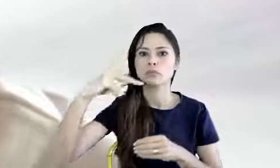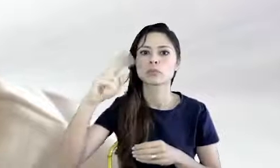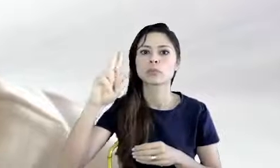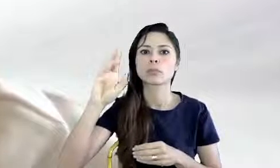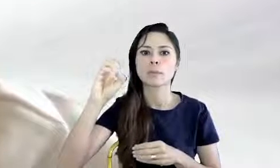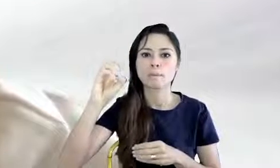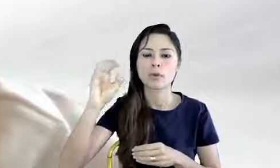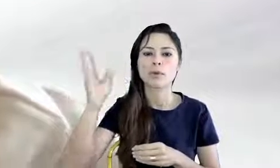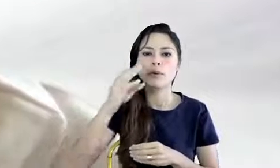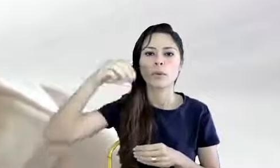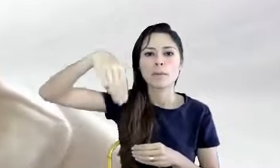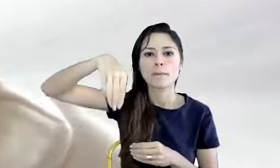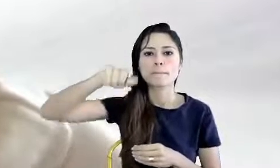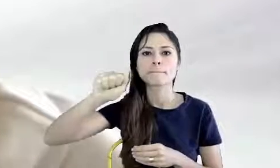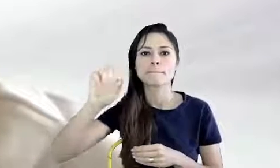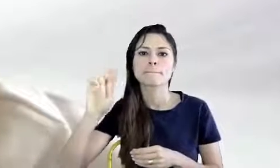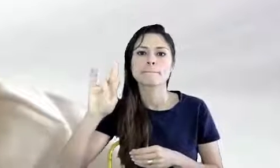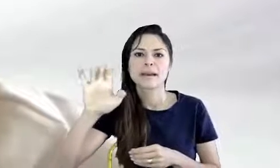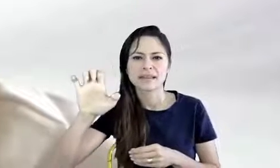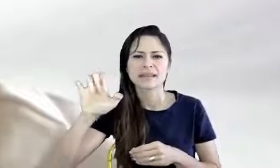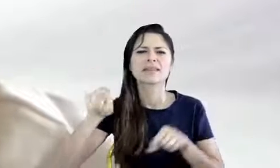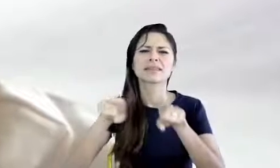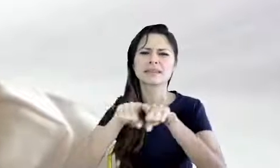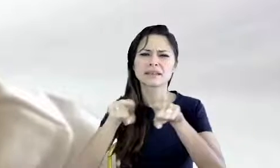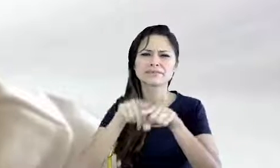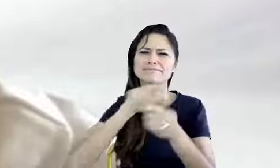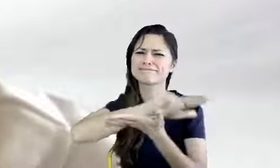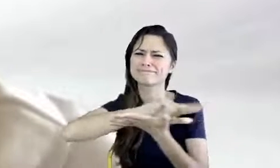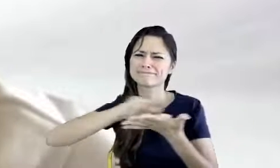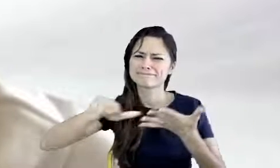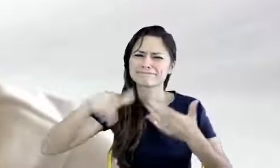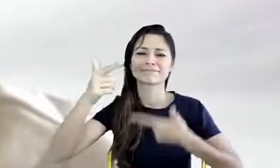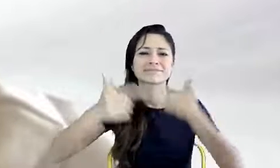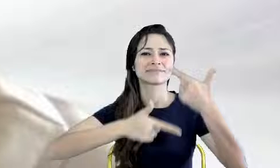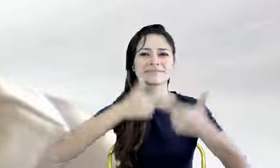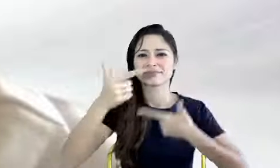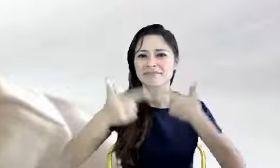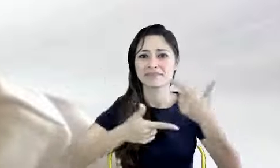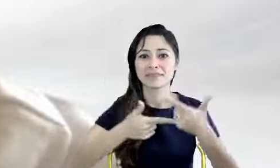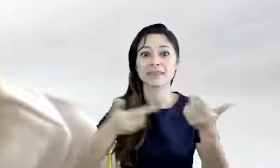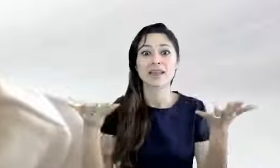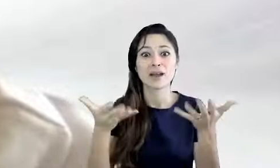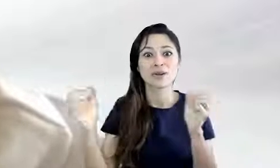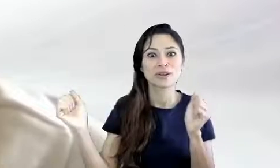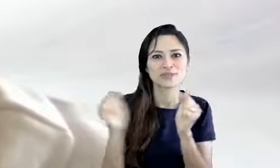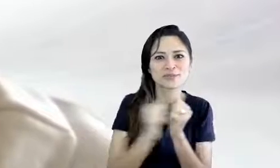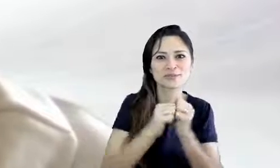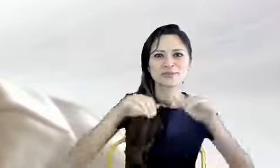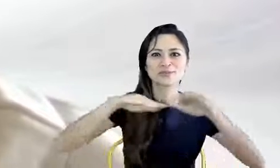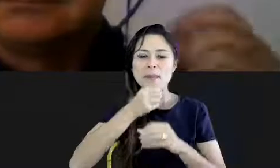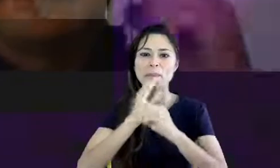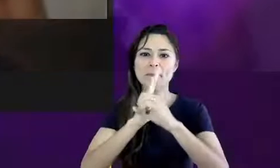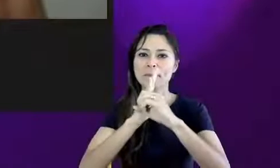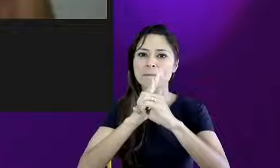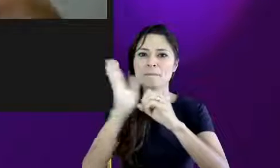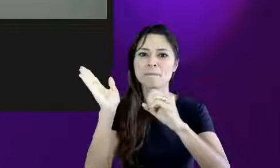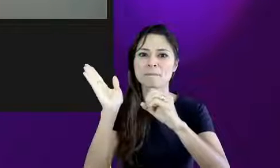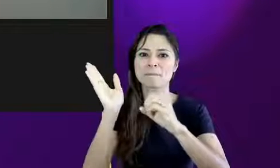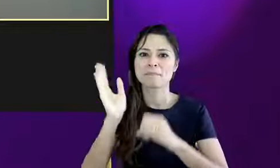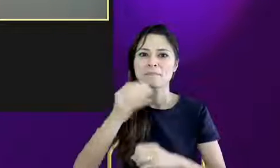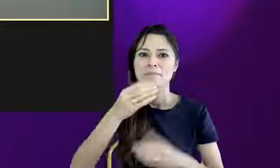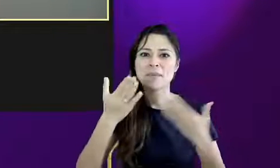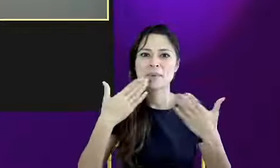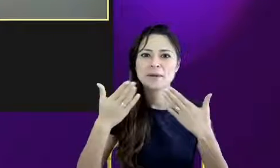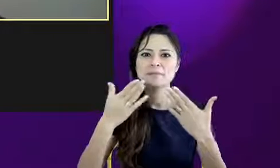do GDIB, e é uma honra estar participando dessa moderação junto com o meu grande amigo. Marco? Bom